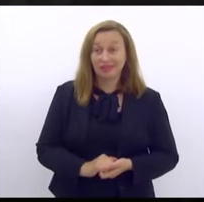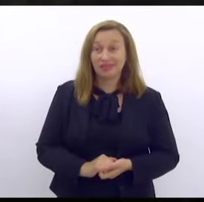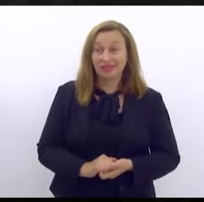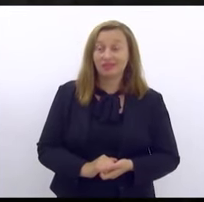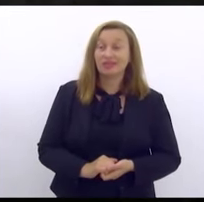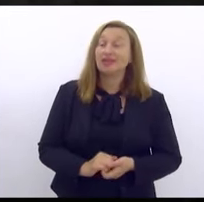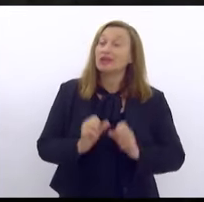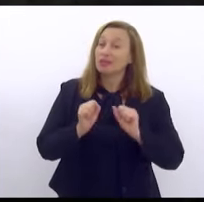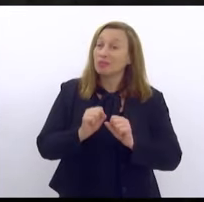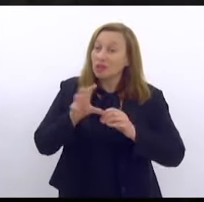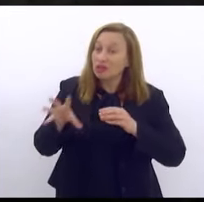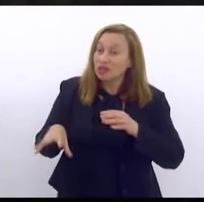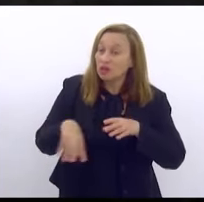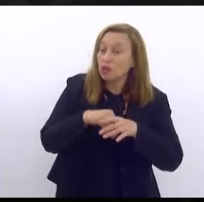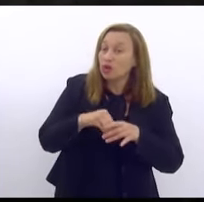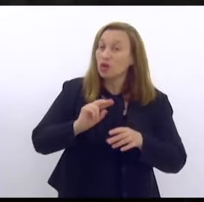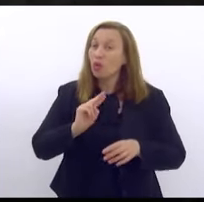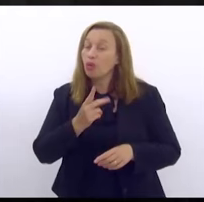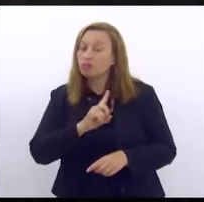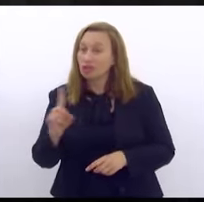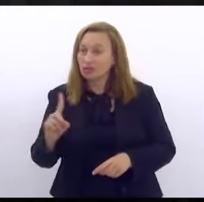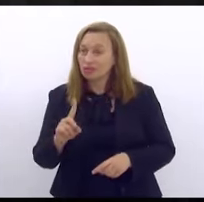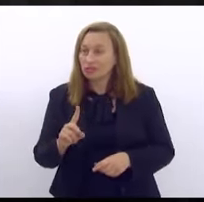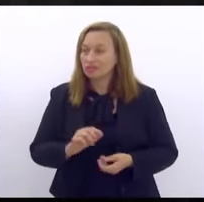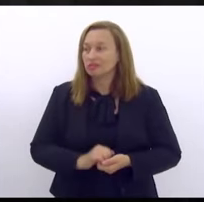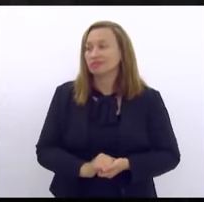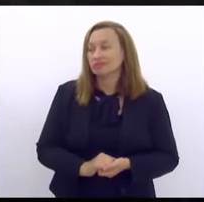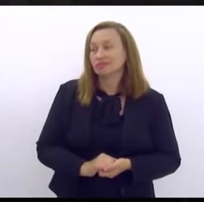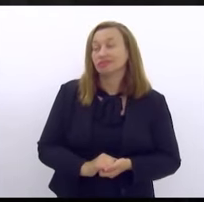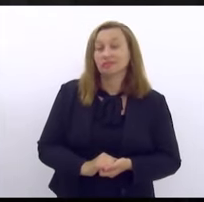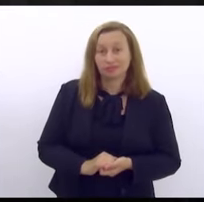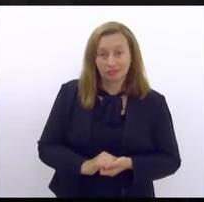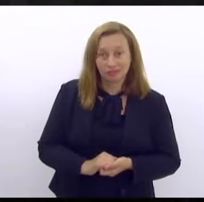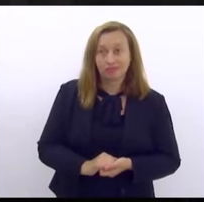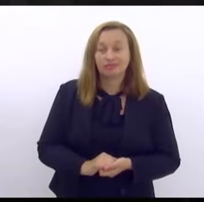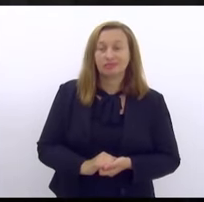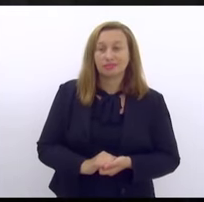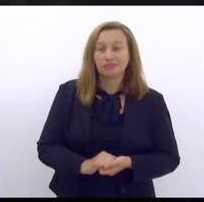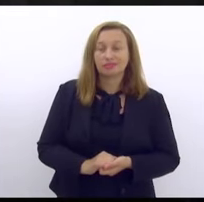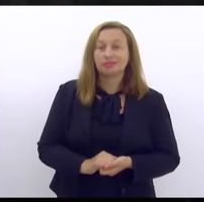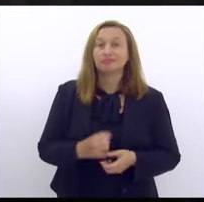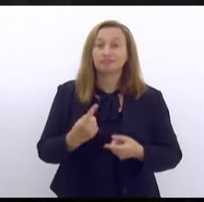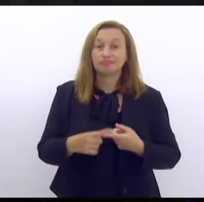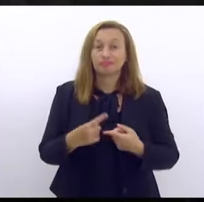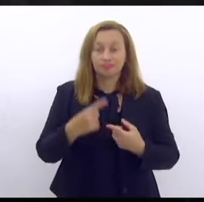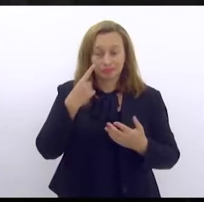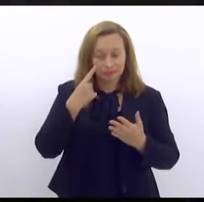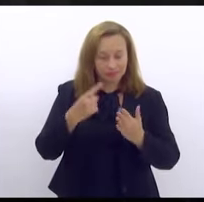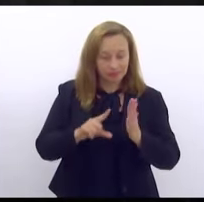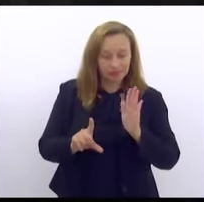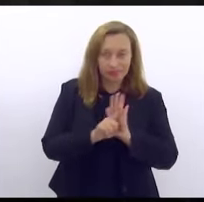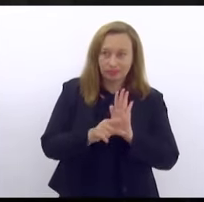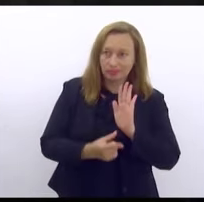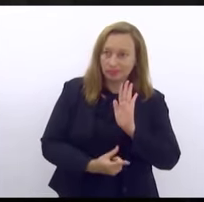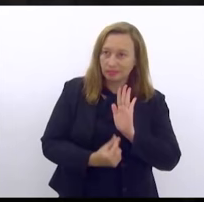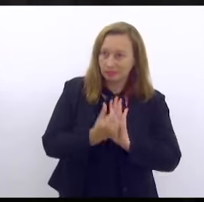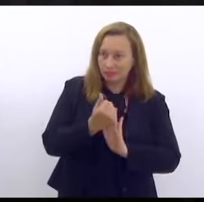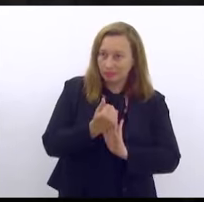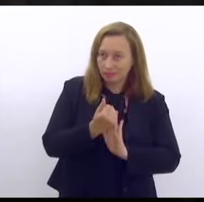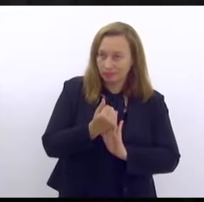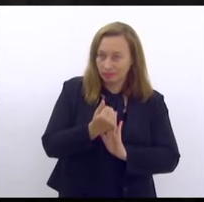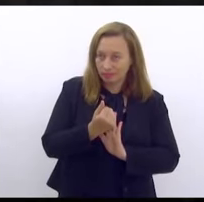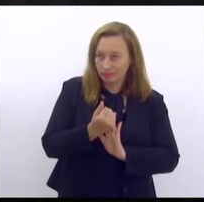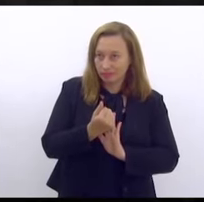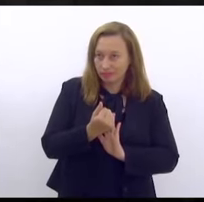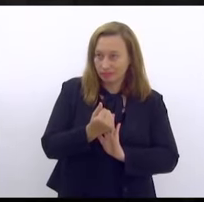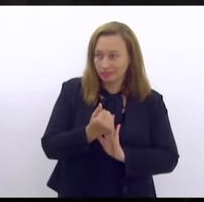pode encaixar ou não. Porque cada emenda, por exemplo, na LOA, de valor, você